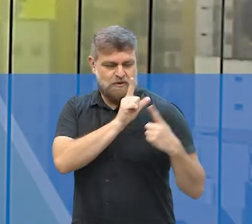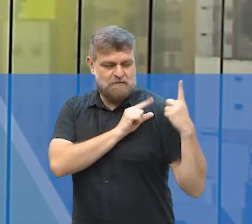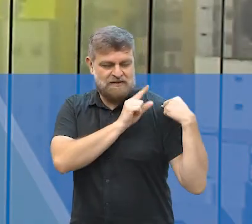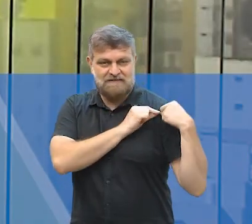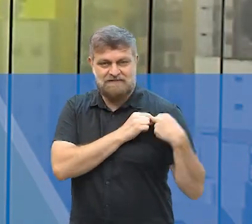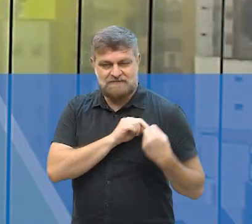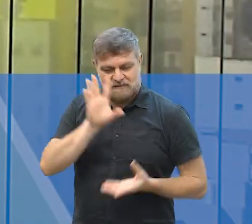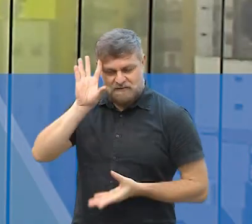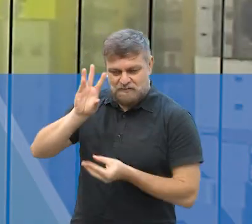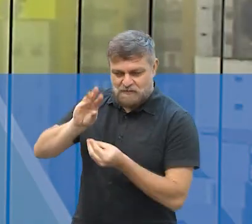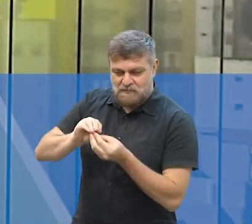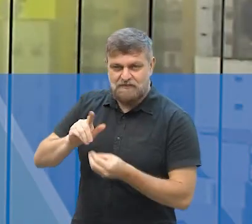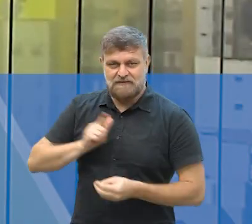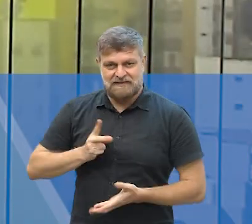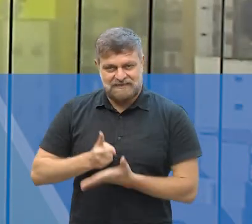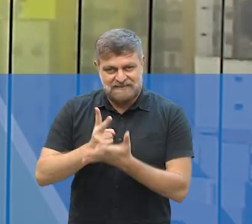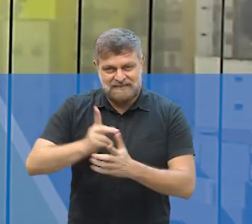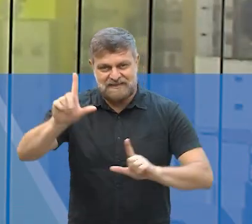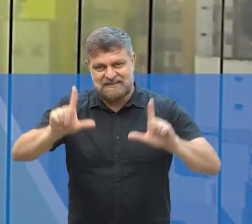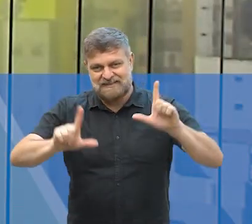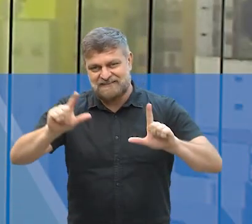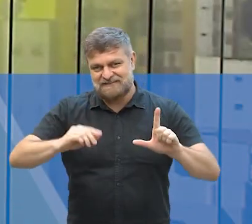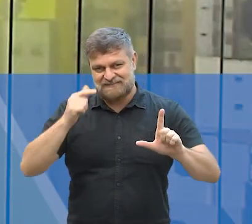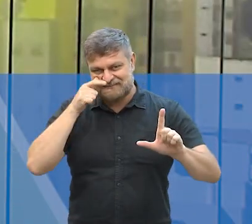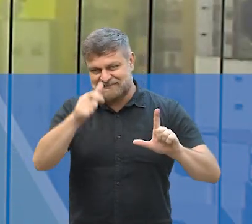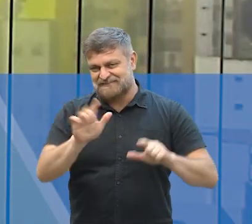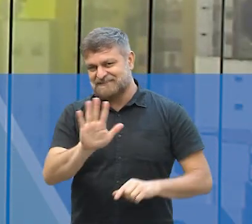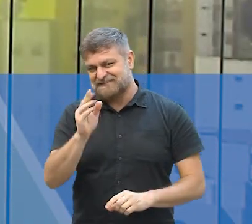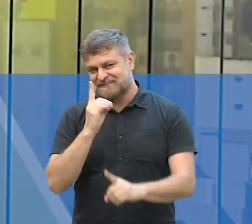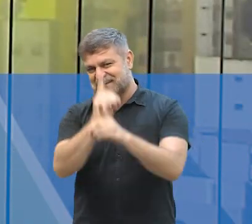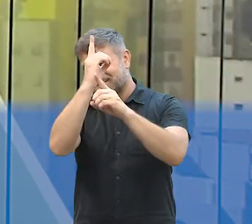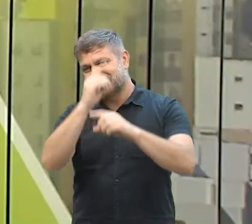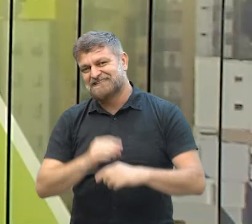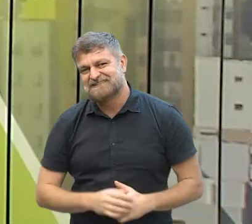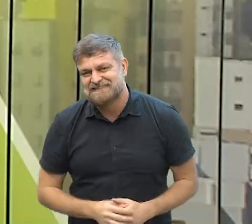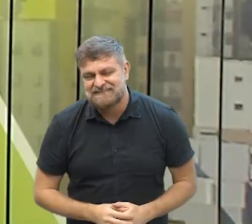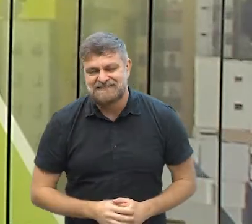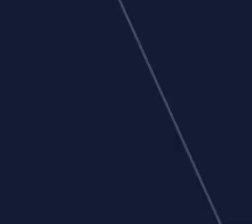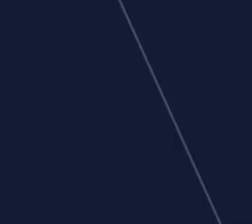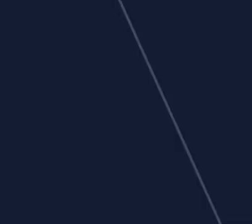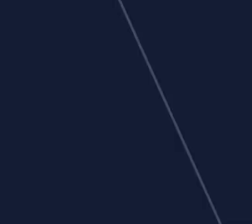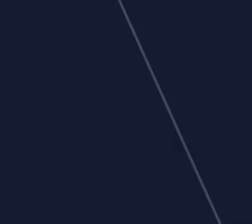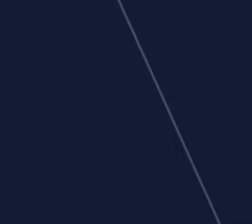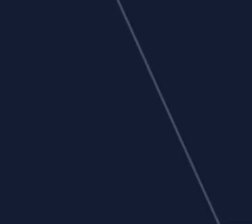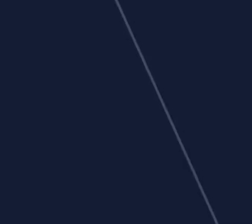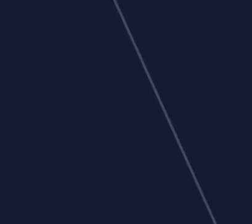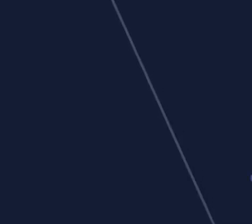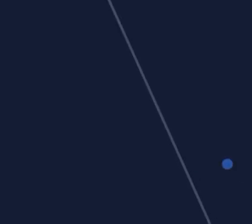Perfil com o Major Jaime fica por aqui. Continue na nossa programação. Até mais.